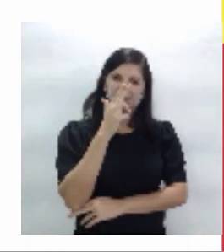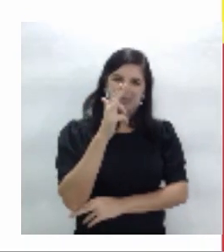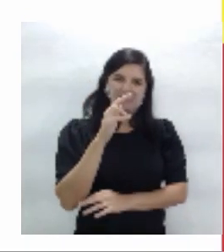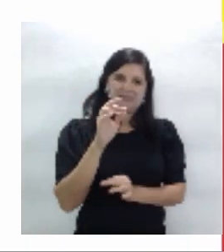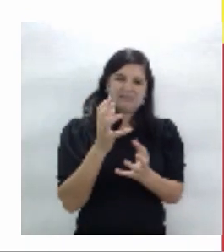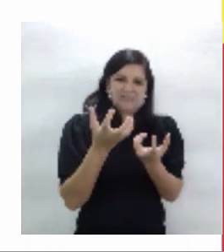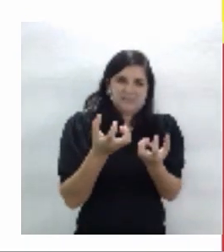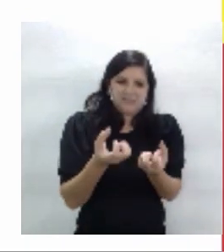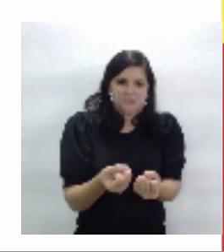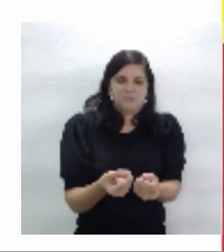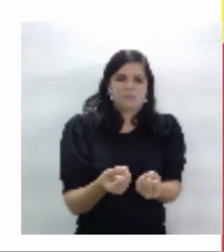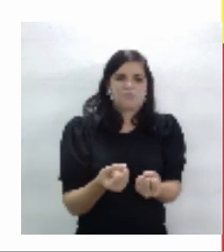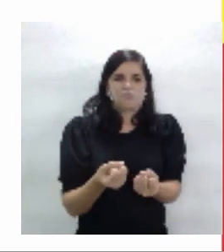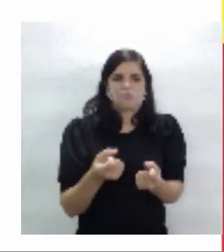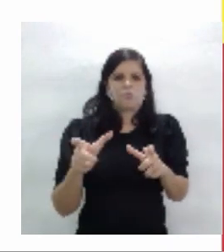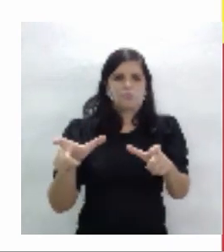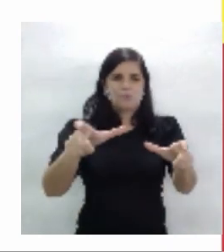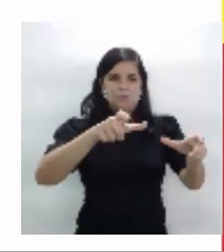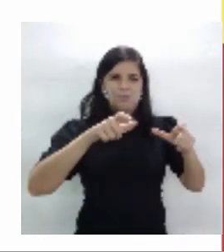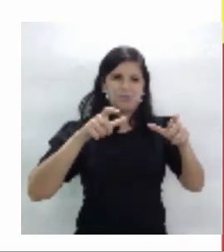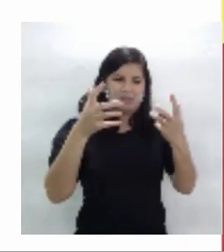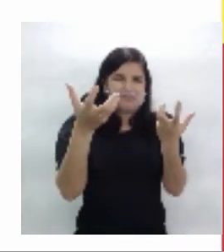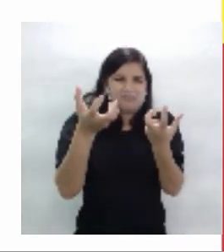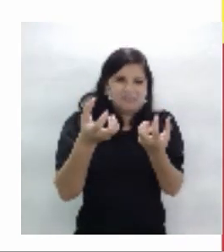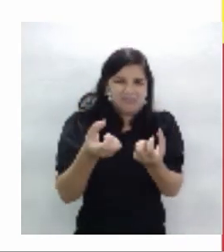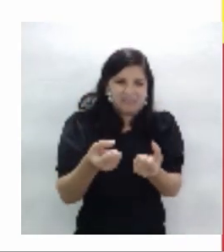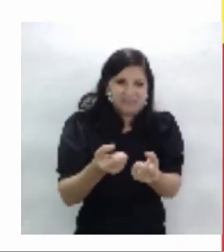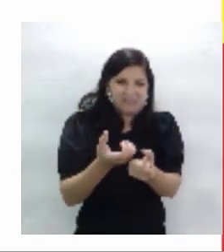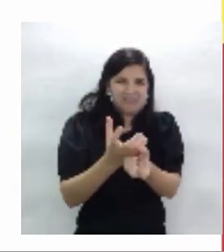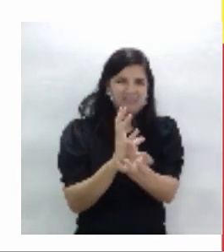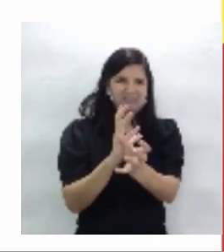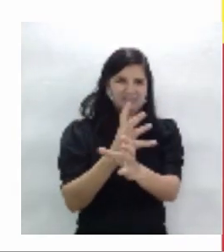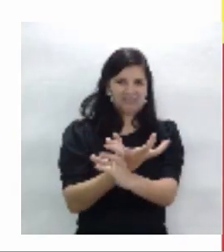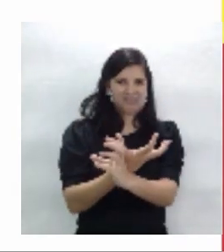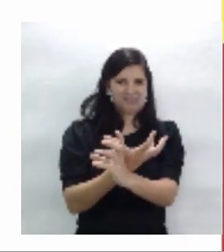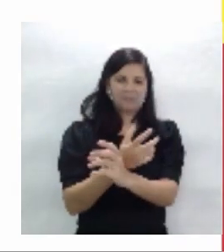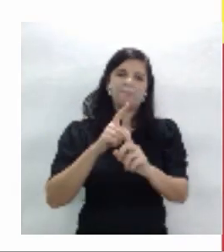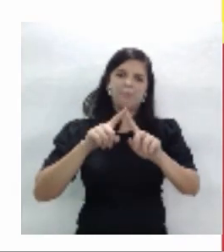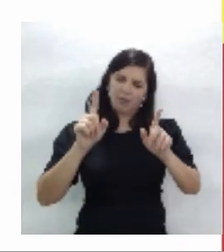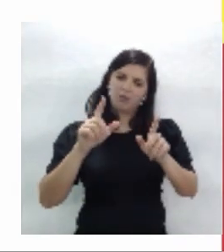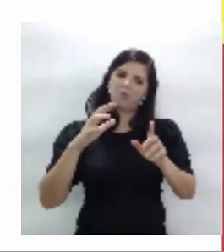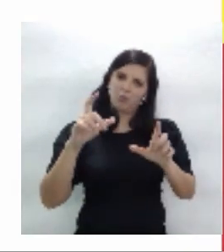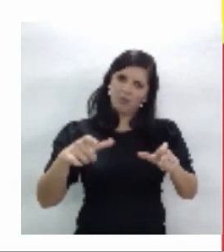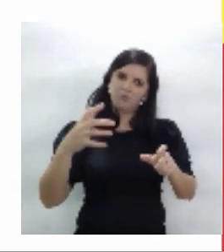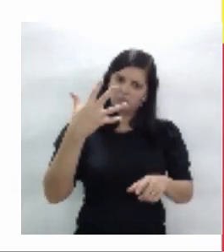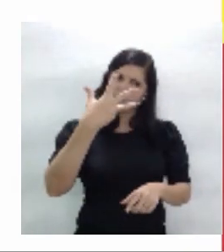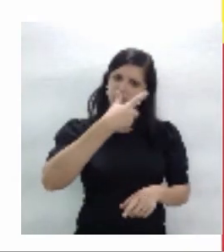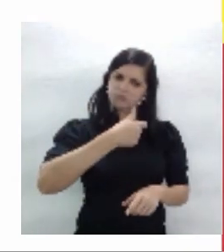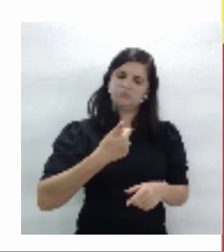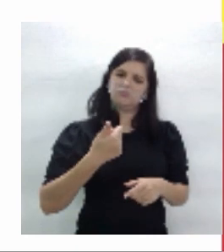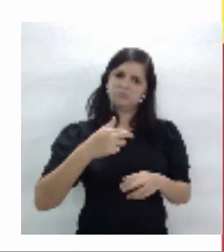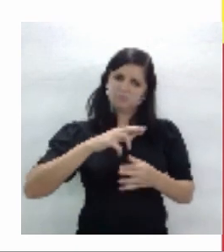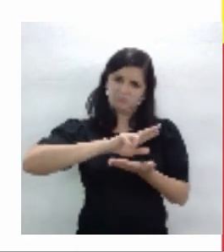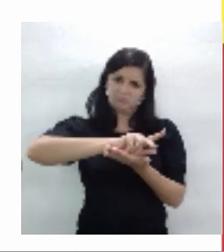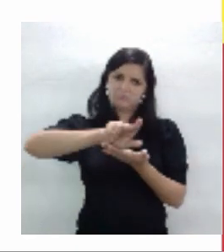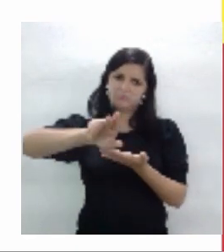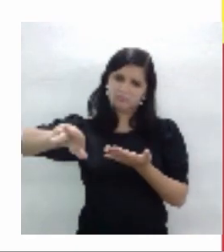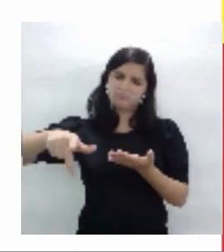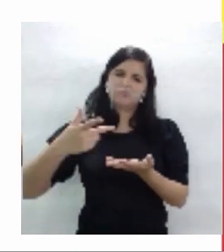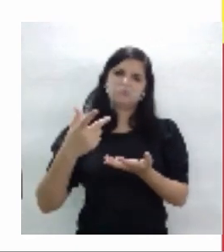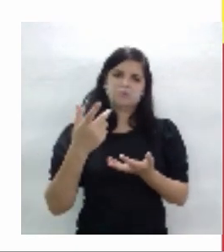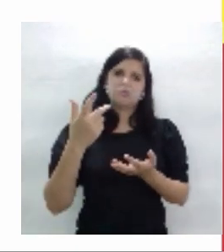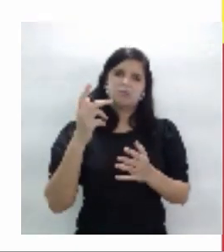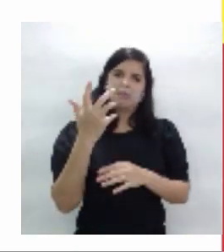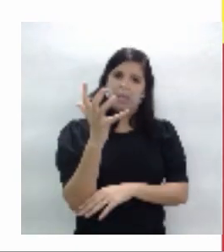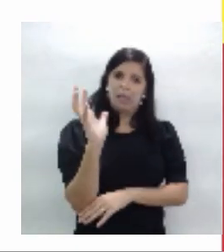bem seco, tá? A paisagem é bem seca, mas não se engane, tá? É um ambiente muito rico e que tem muitas espécies